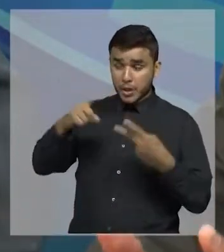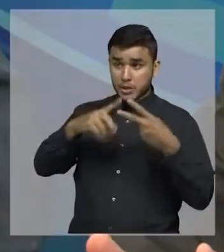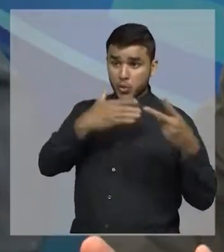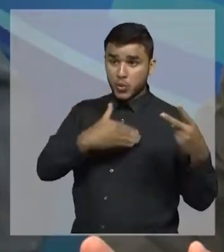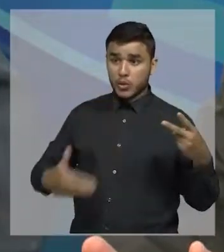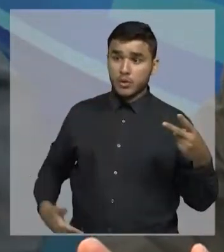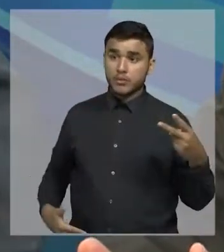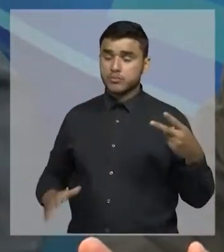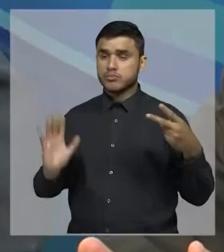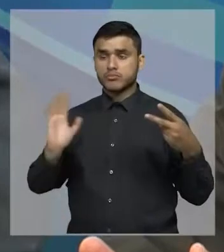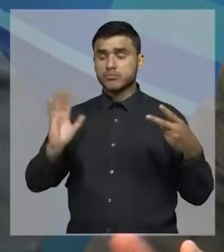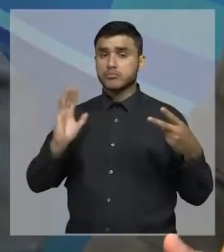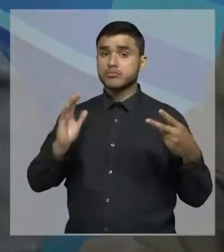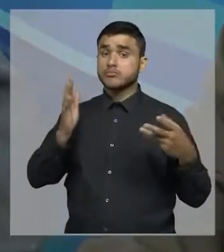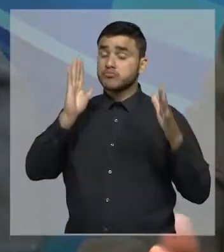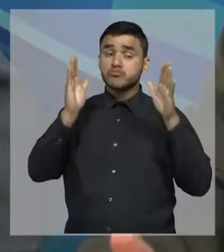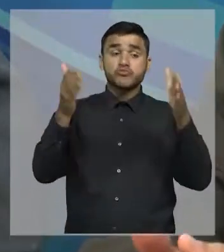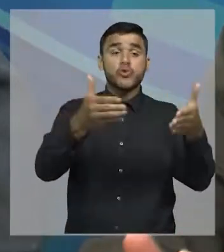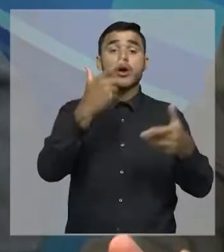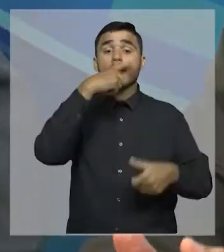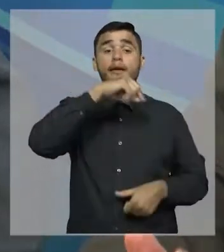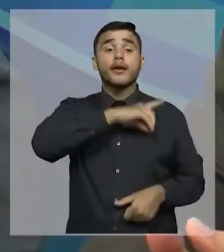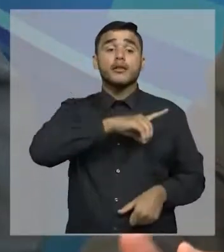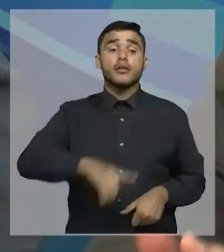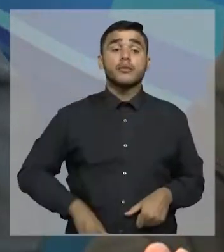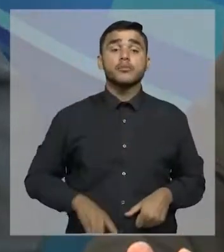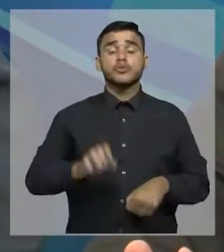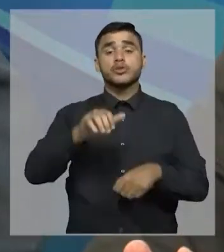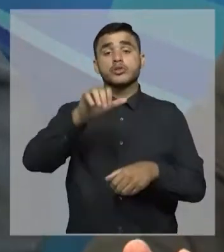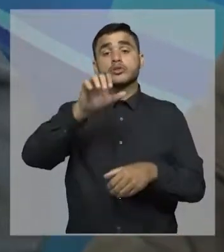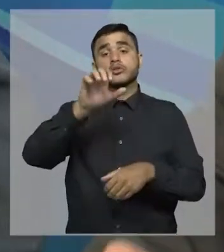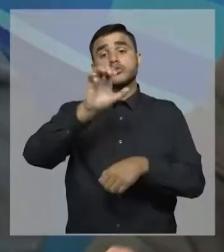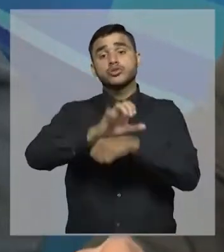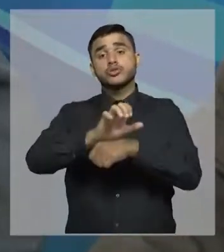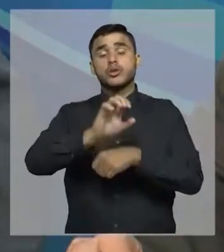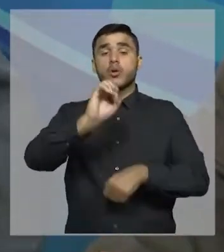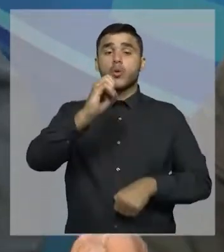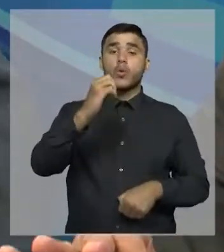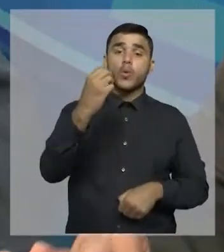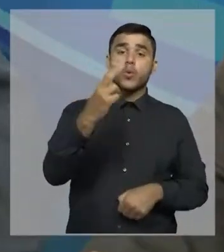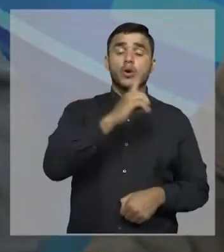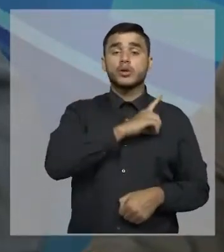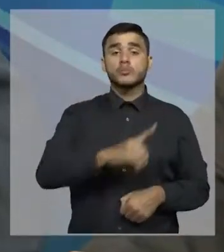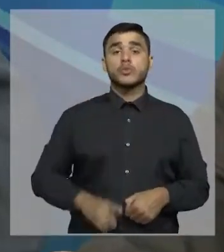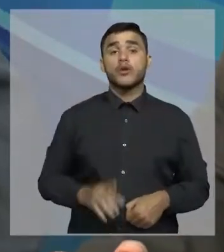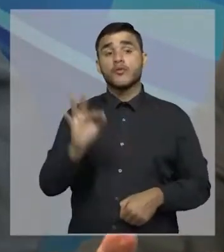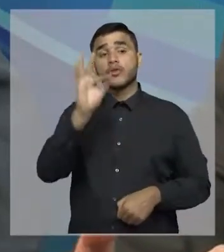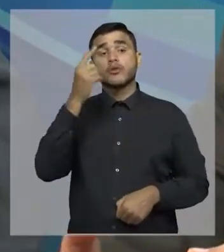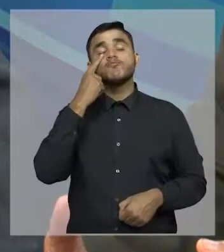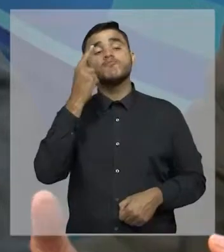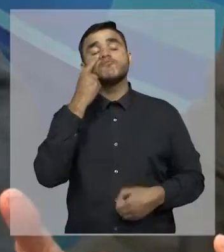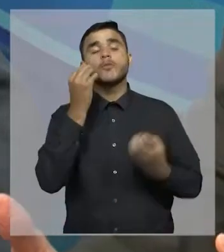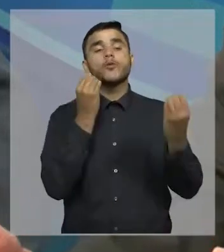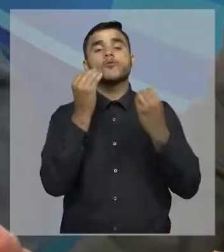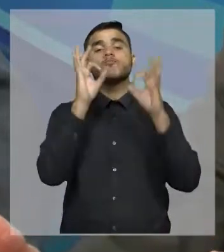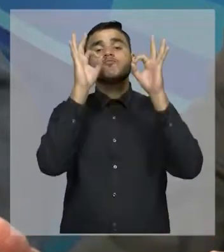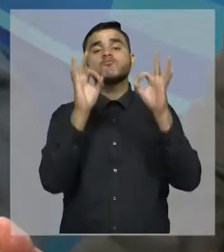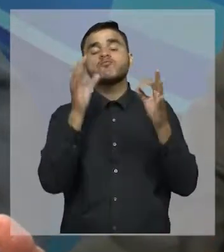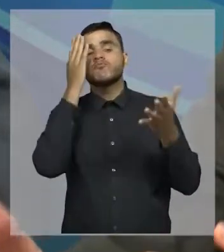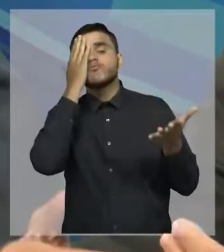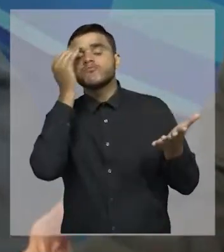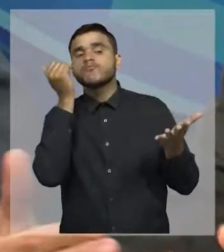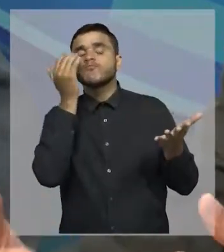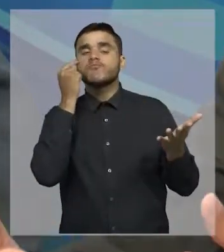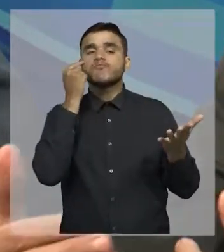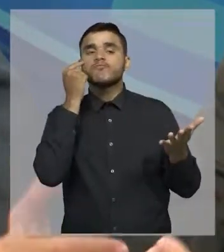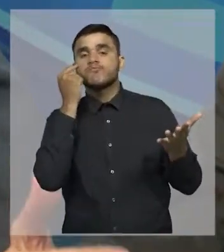ele ia votar para o legislativo, né? E se isso viesse junto com o voto distrital, então eu acho que melhoraria muito a representação